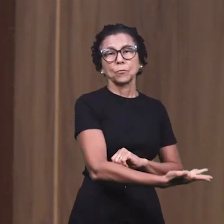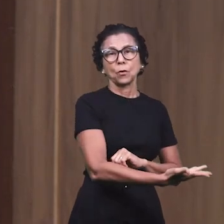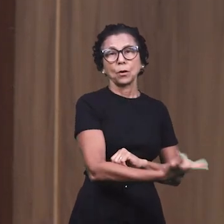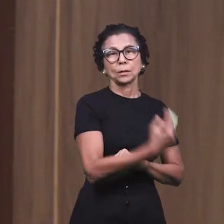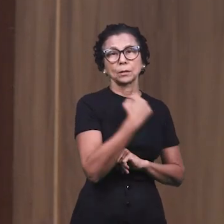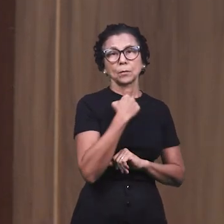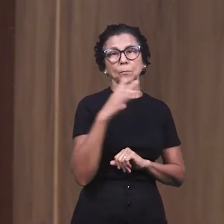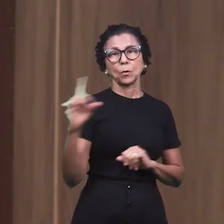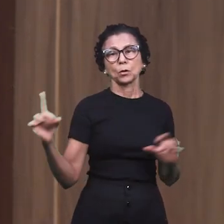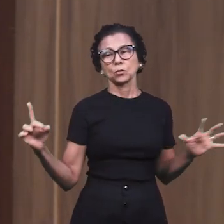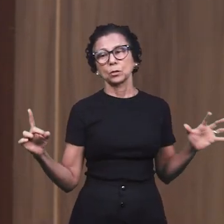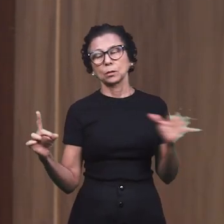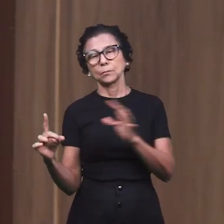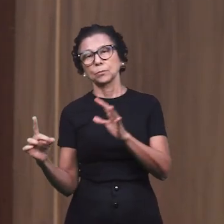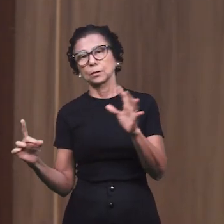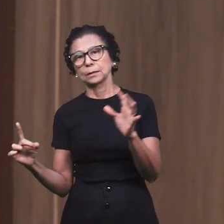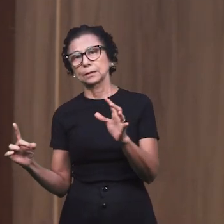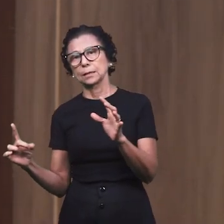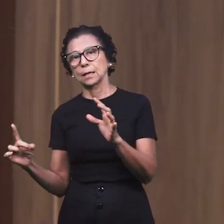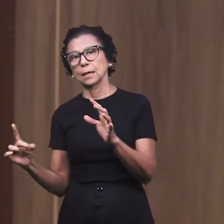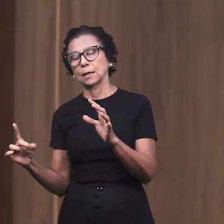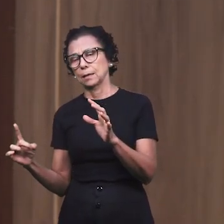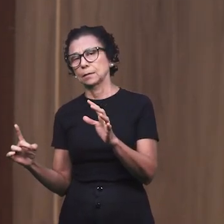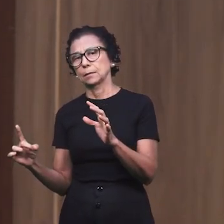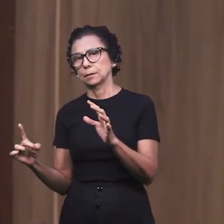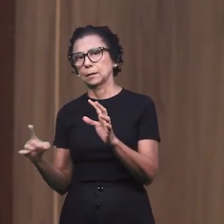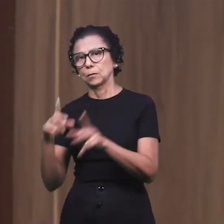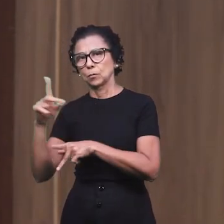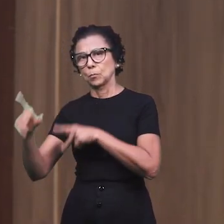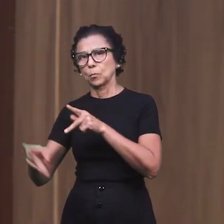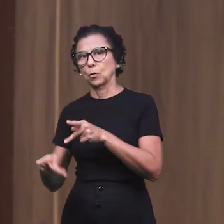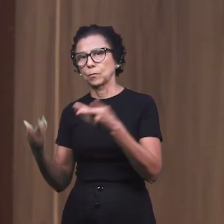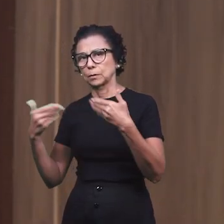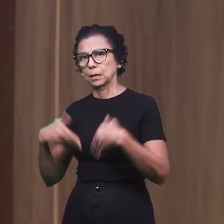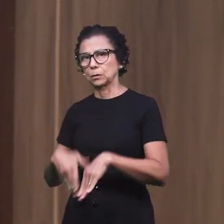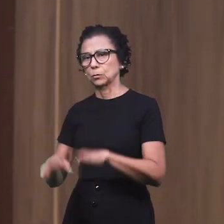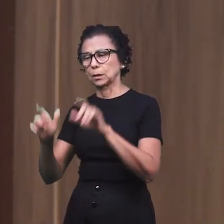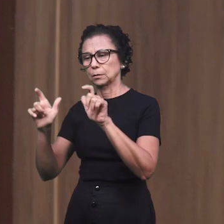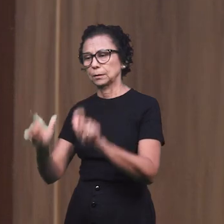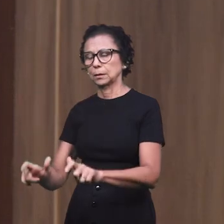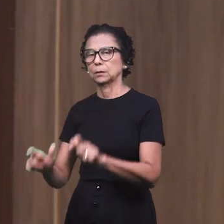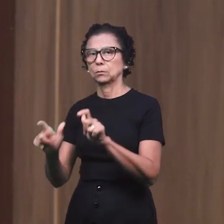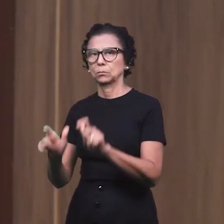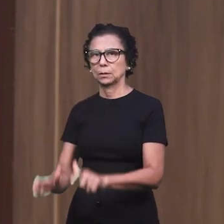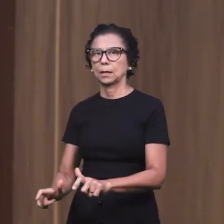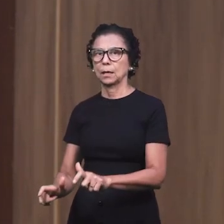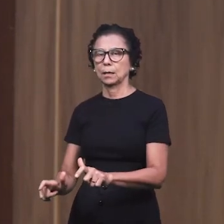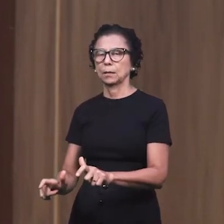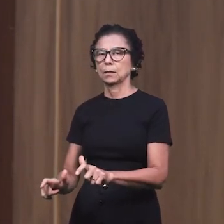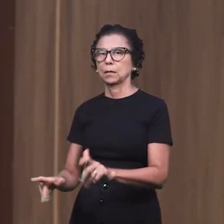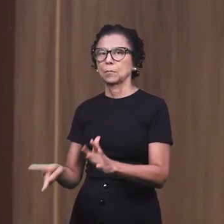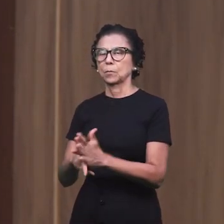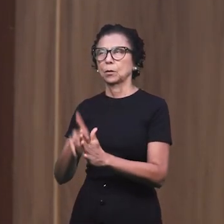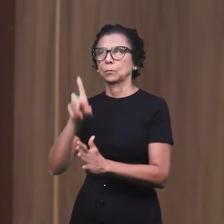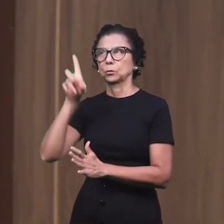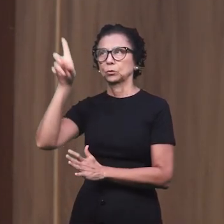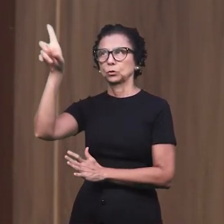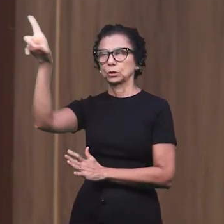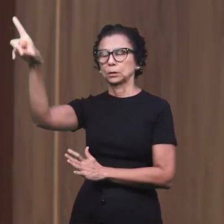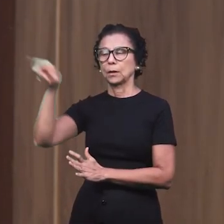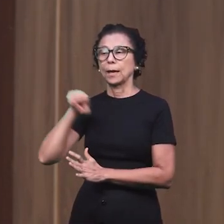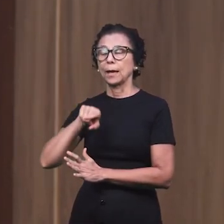que são os naturais filhos de Deus. Os filhos de Deus são plantados na terra para influenciar